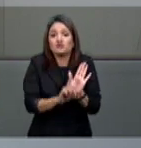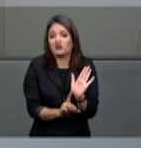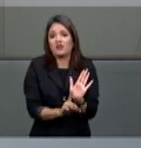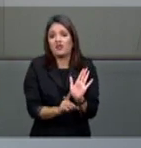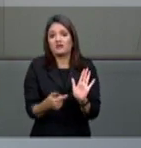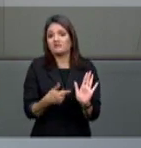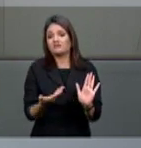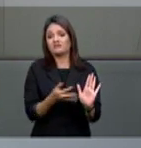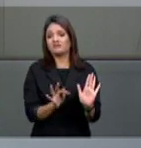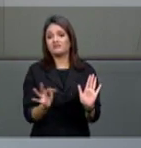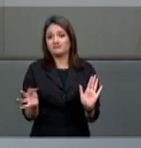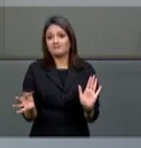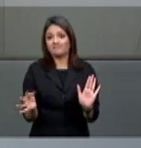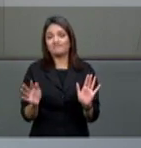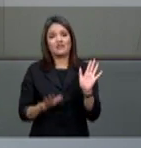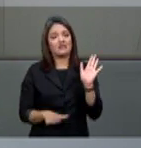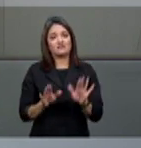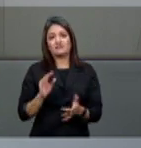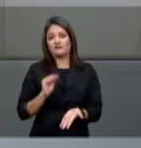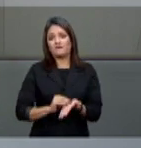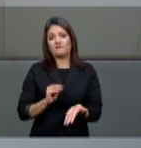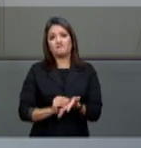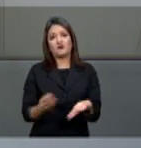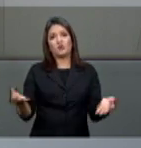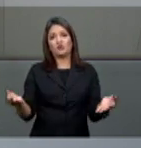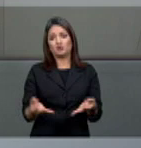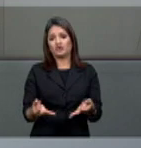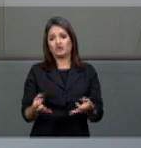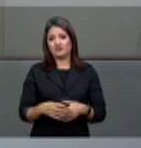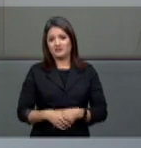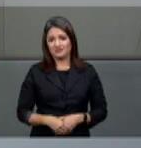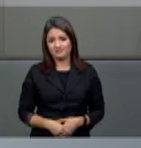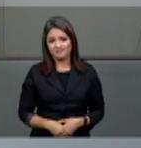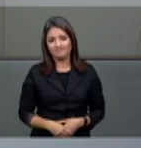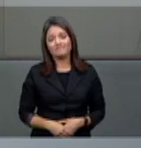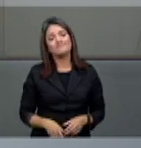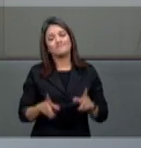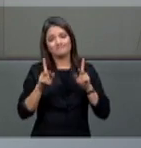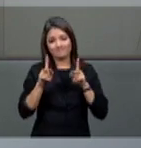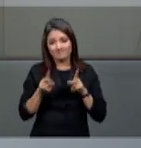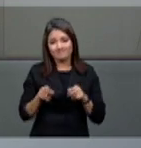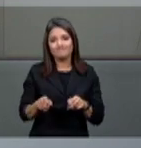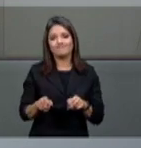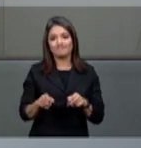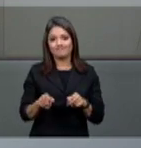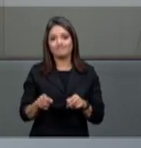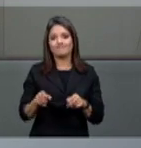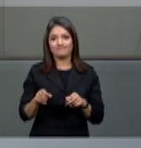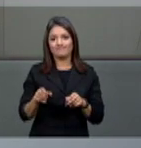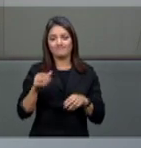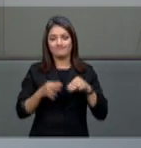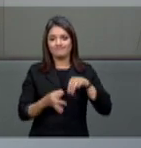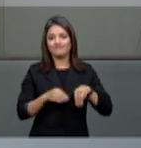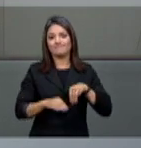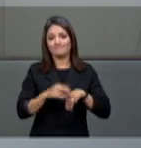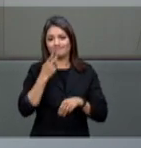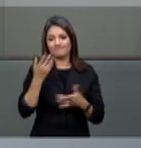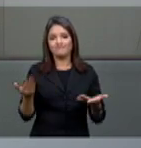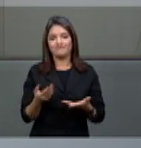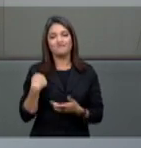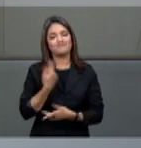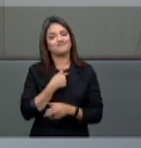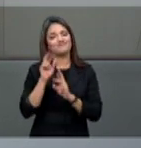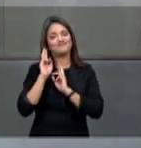que as vezes não é justo na aplicação e não apenas nos textos legais como a senhora agora acaba de demonstrar nós